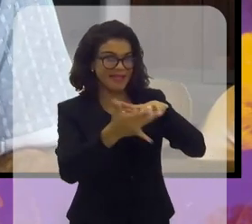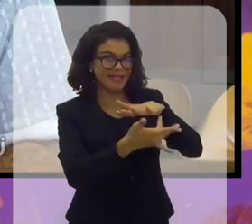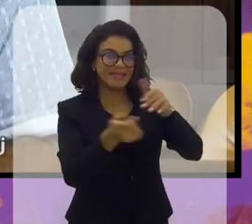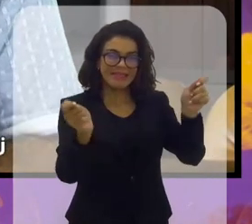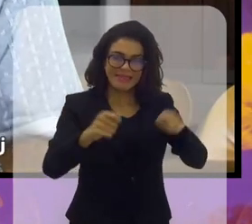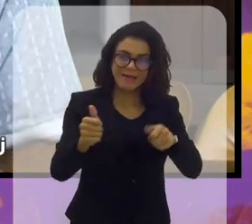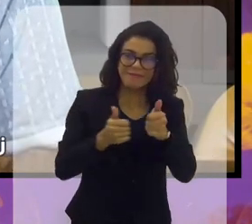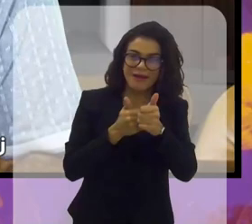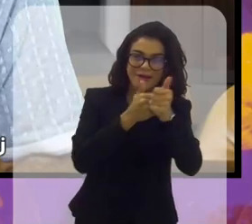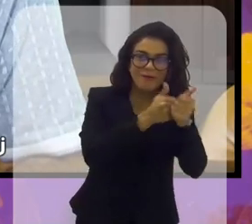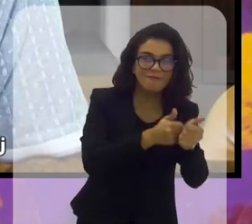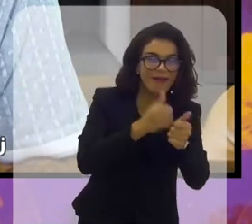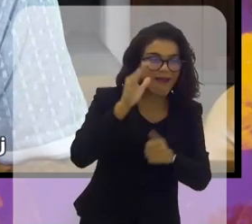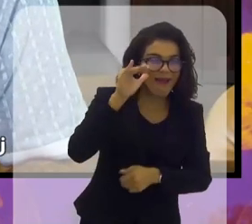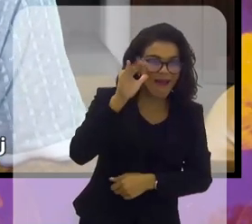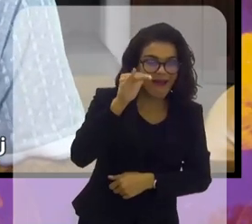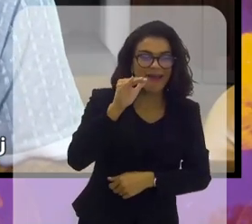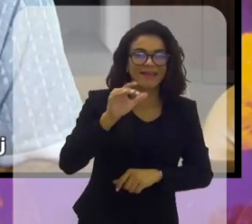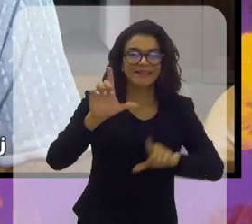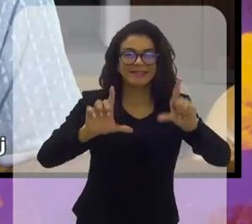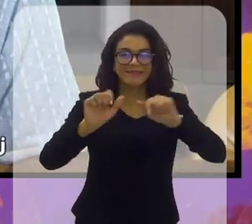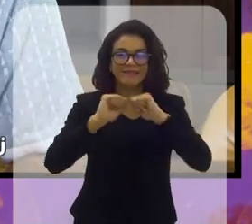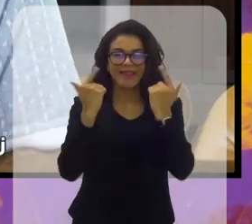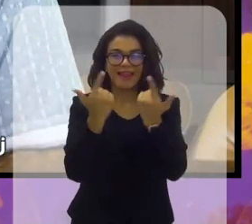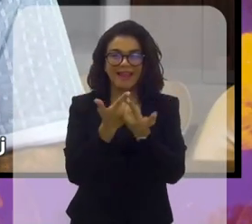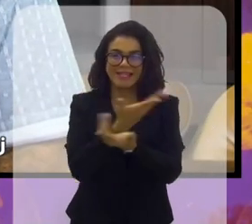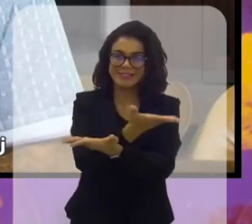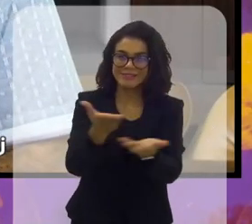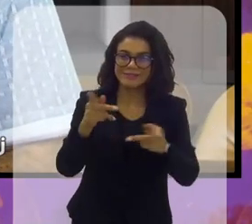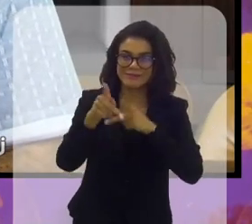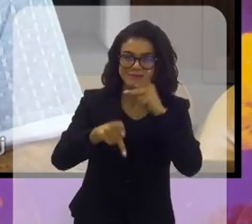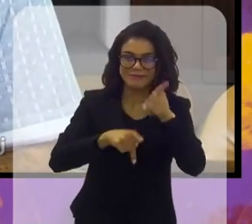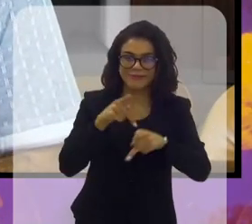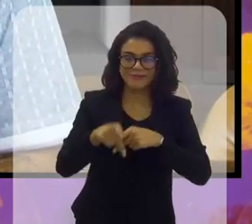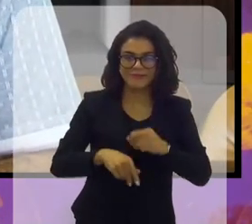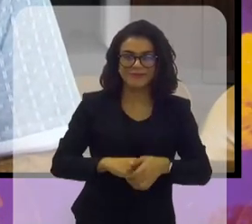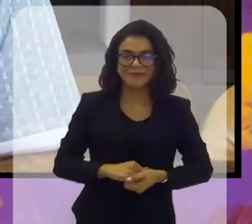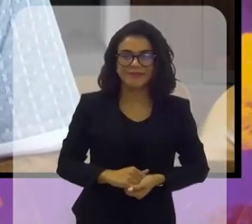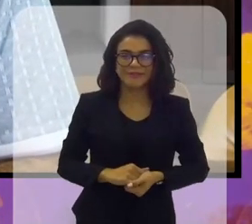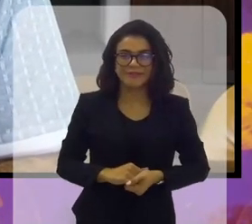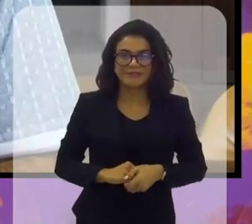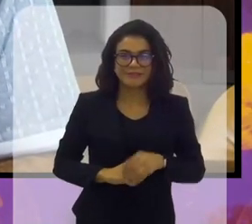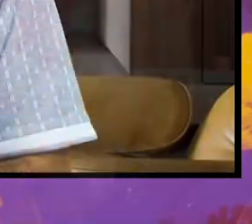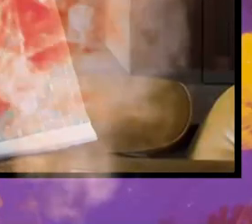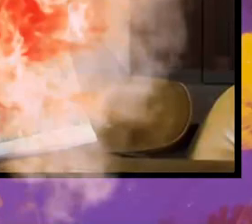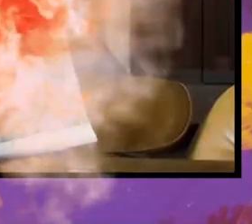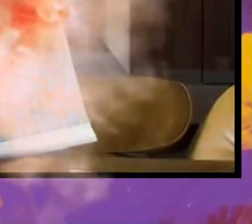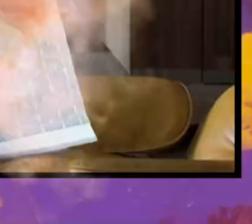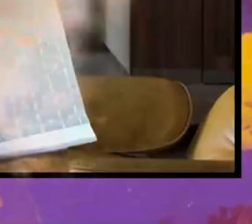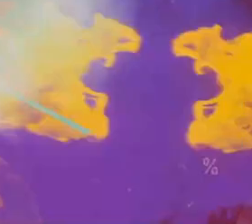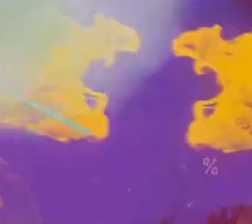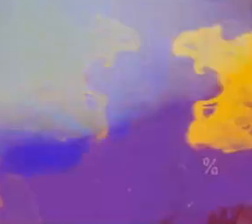www.alerj.rj.gov.br e pelas redes sociais. TV Alerj, o canal do povo.